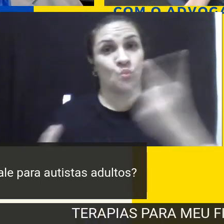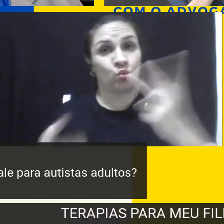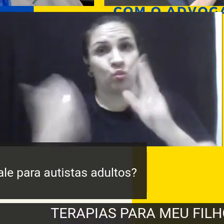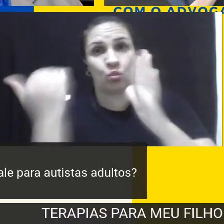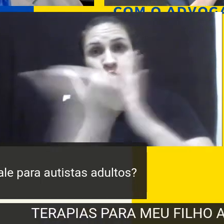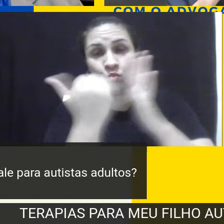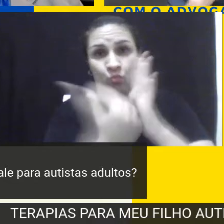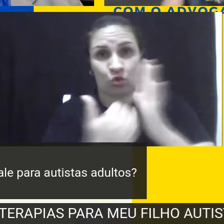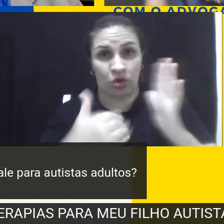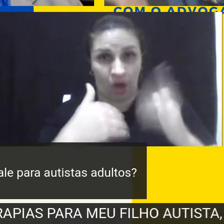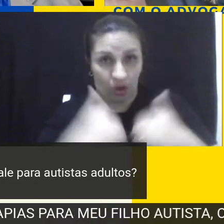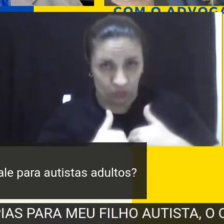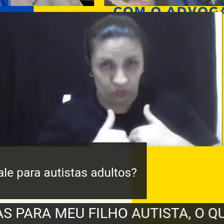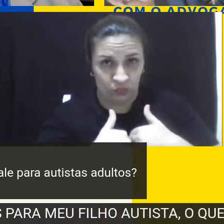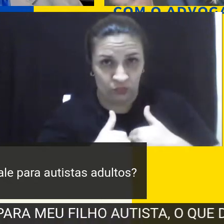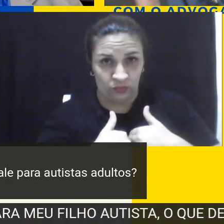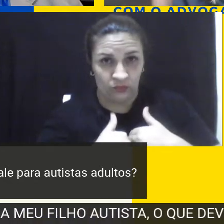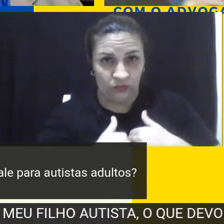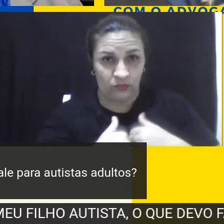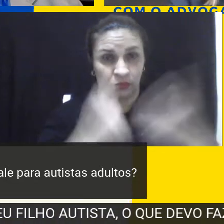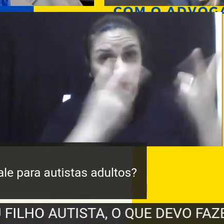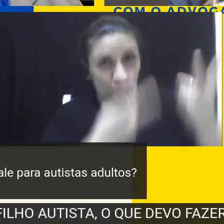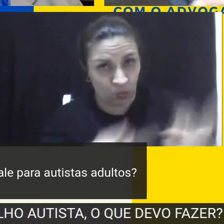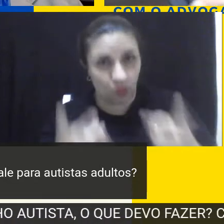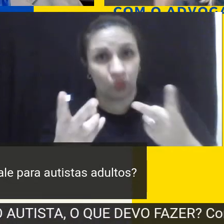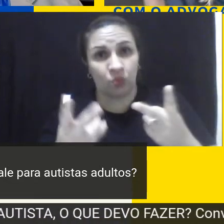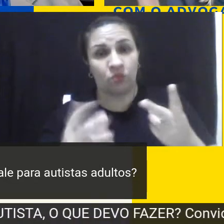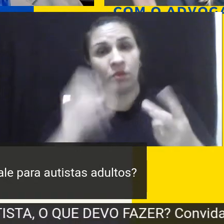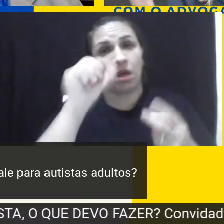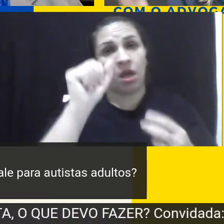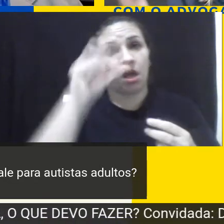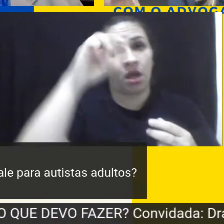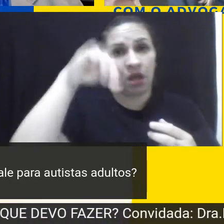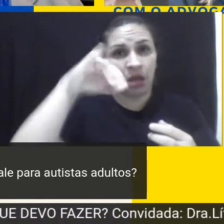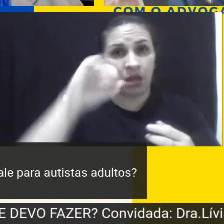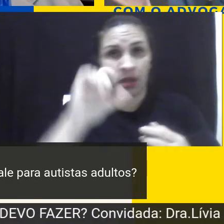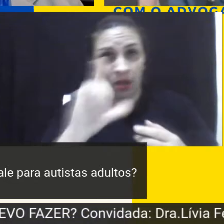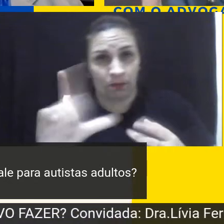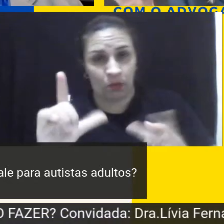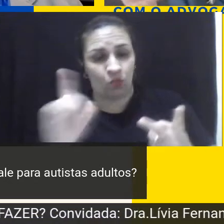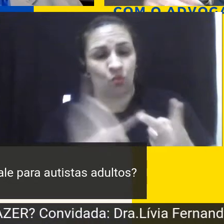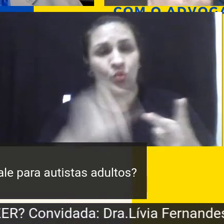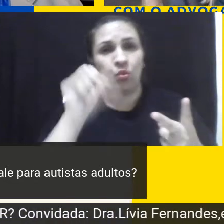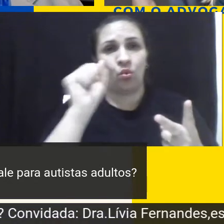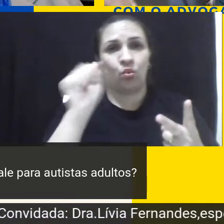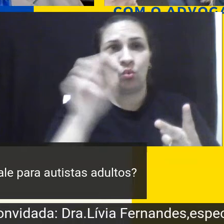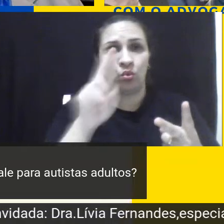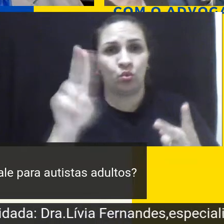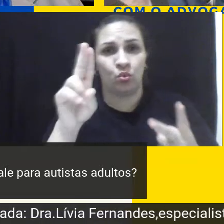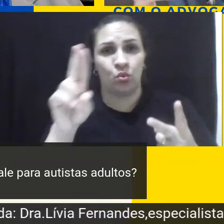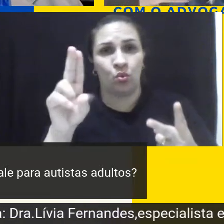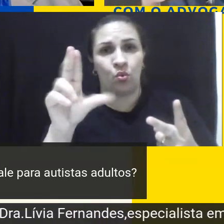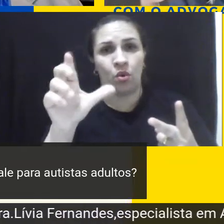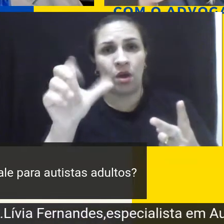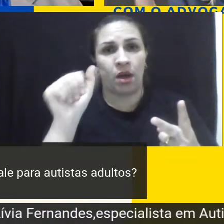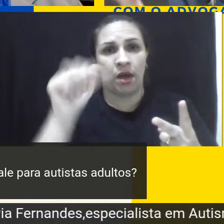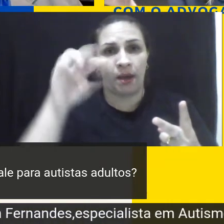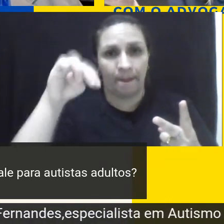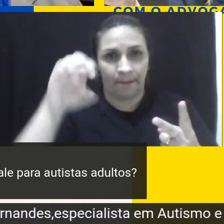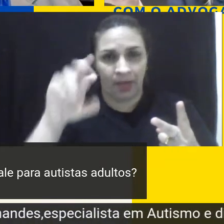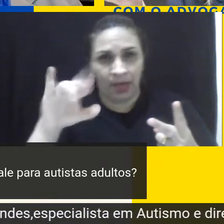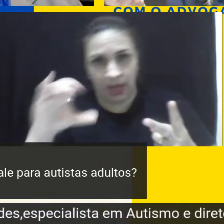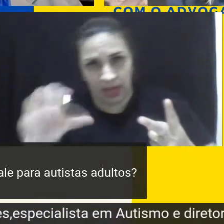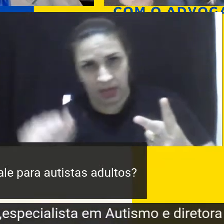na verdade, foi um convite da AMIL e um convite da Sul América para a Interação encabeçar